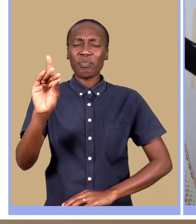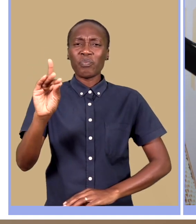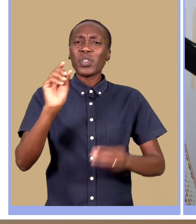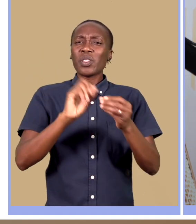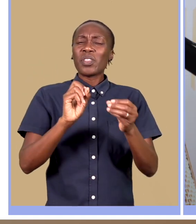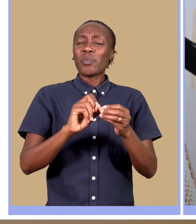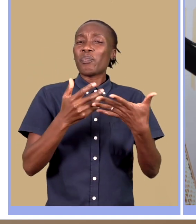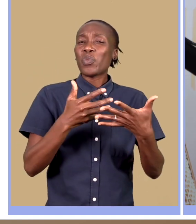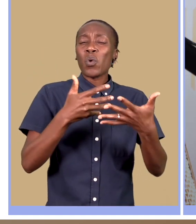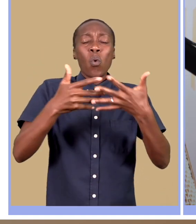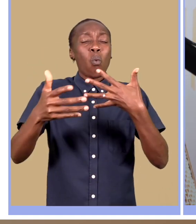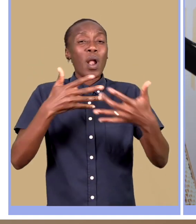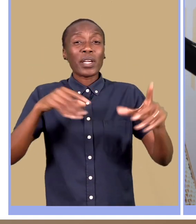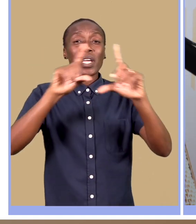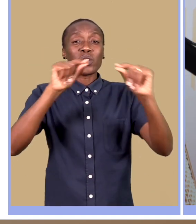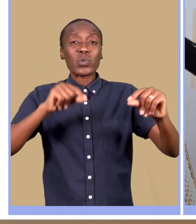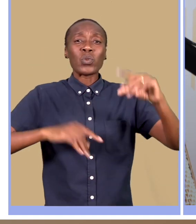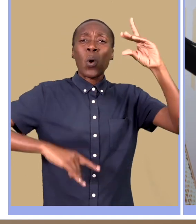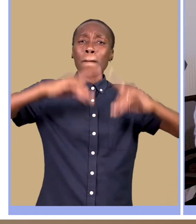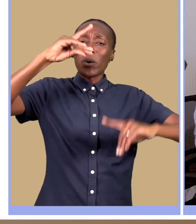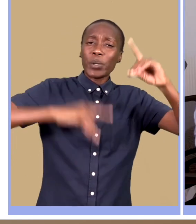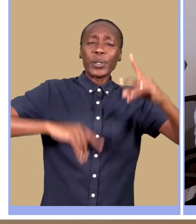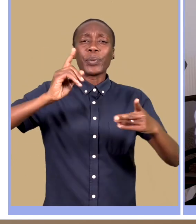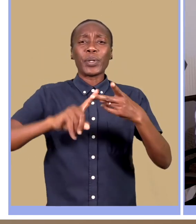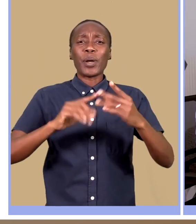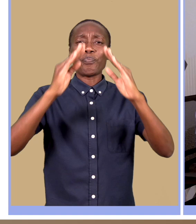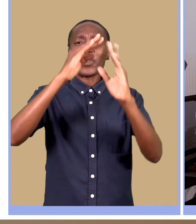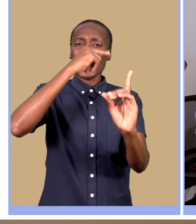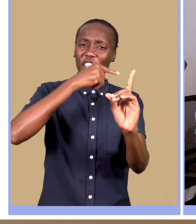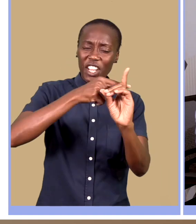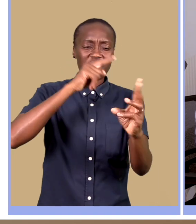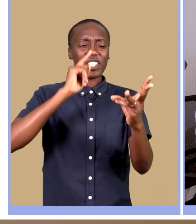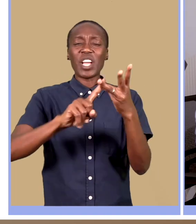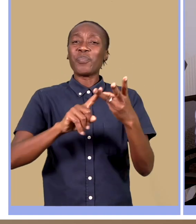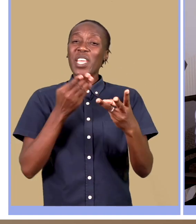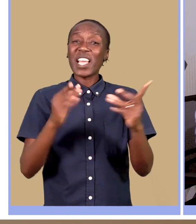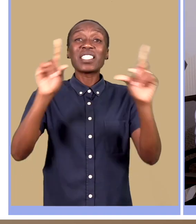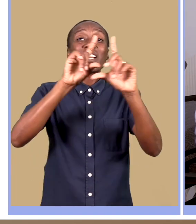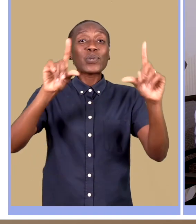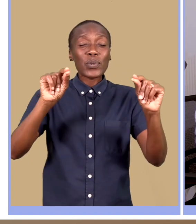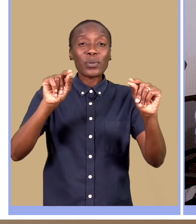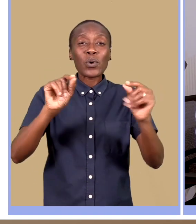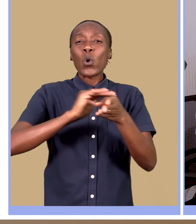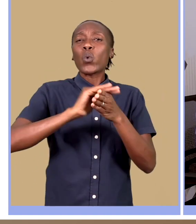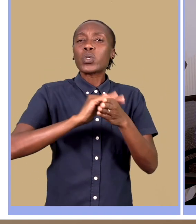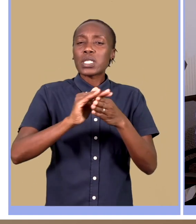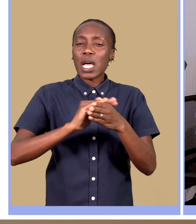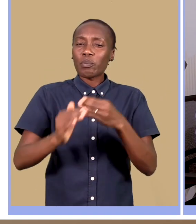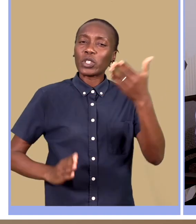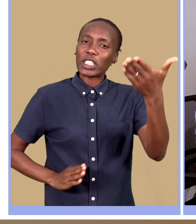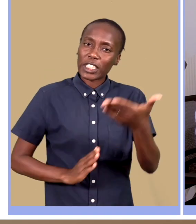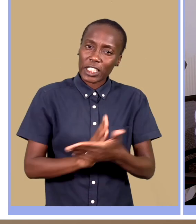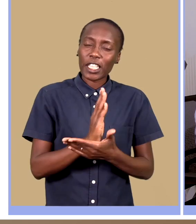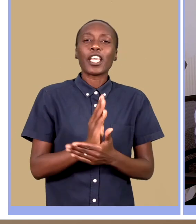ultrapassa qualquer tipo de tendência política, religiosa, etc. Essa é uma questão de direitos humanos. De direitos humanos,